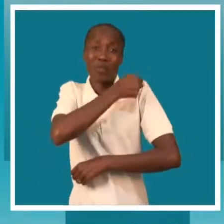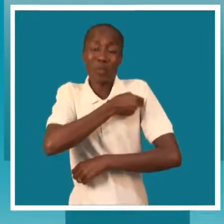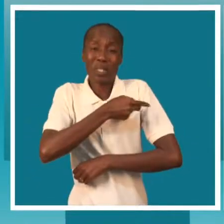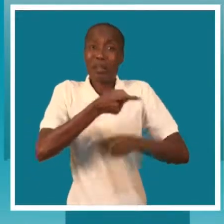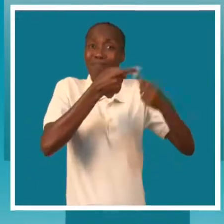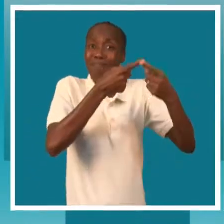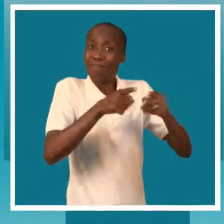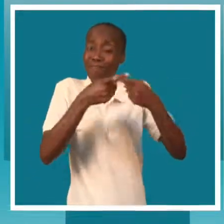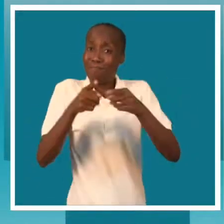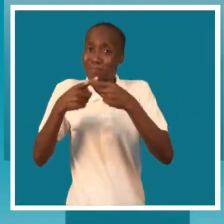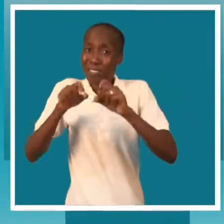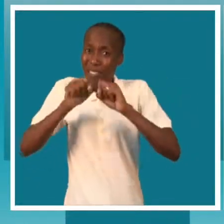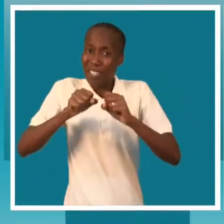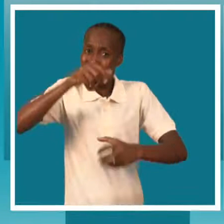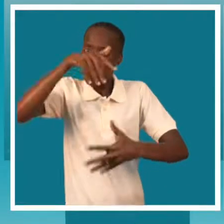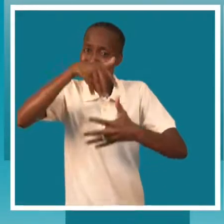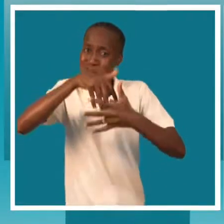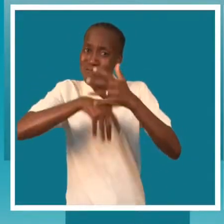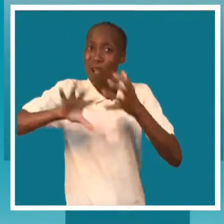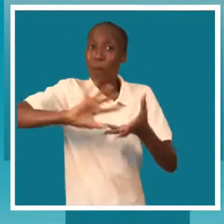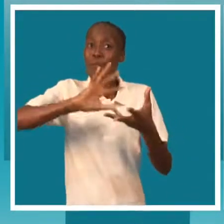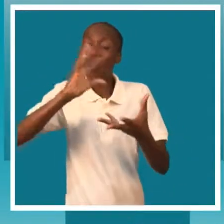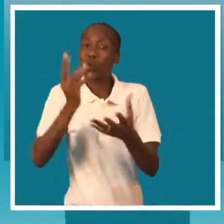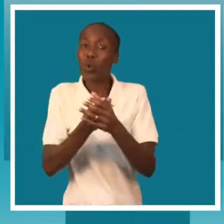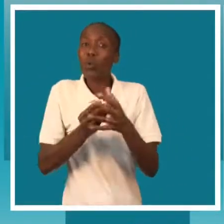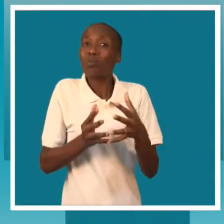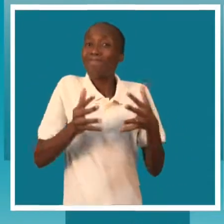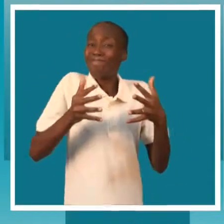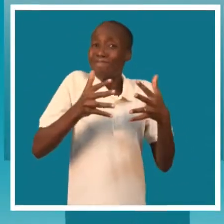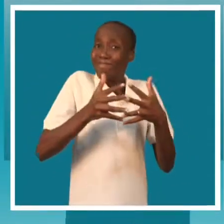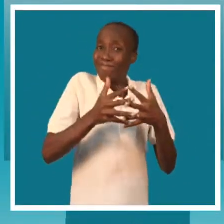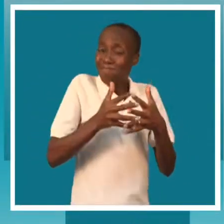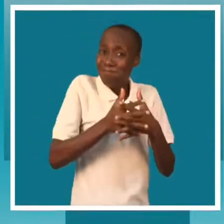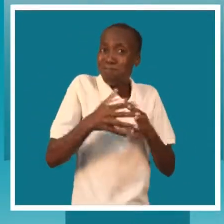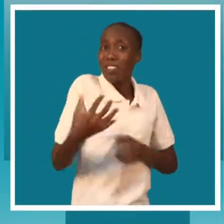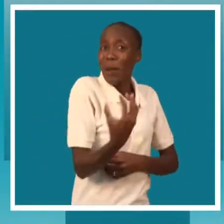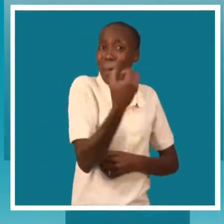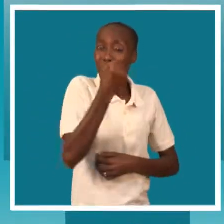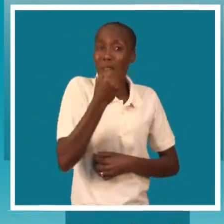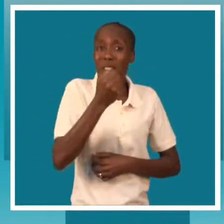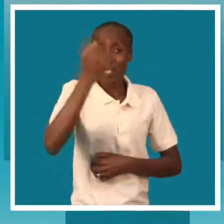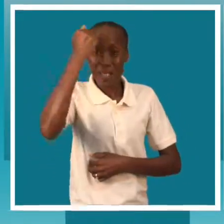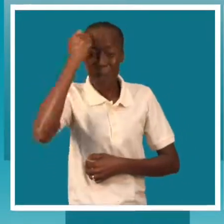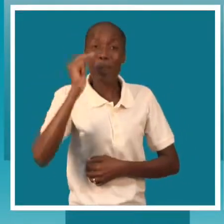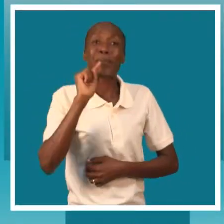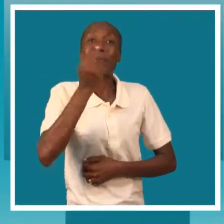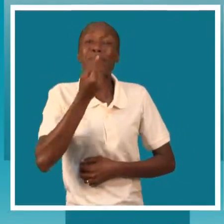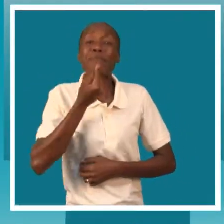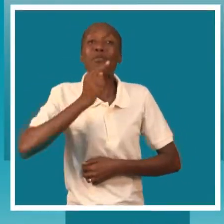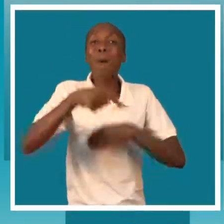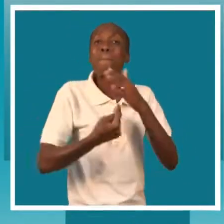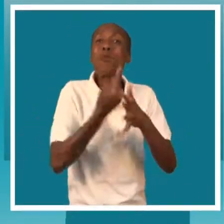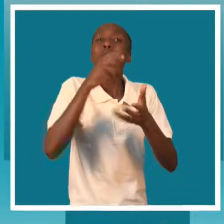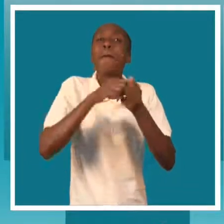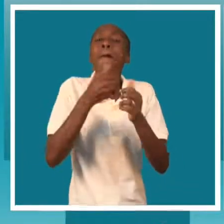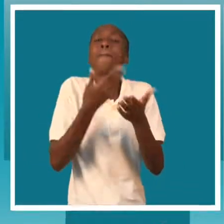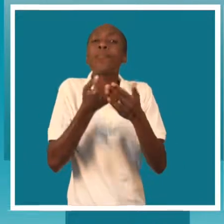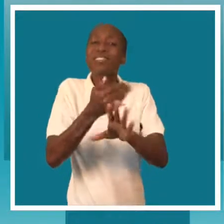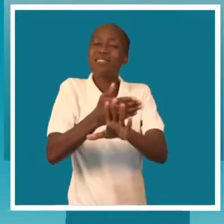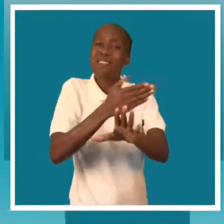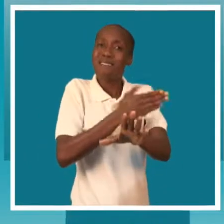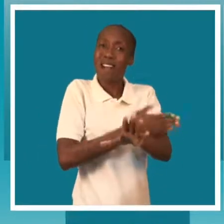exames, todos os exames que a criança tiver acesso, para se identificar a causa e tratar-se a tempo. Pois, se não fizer esse